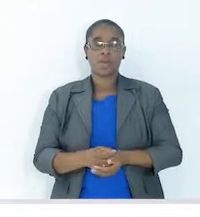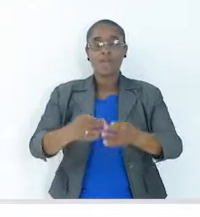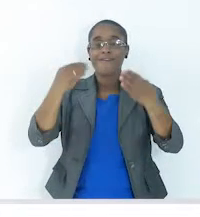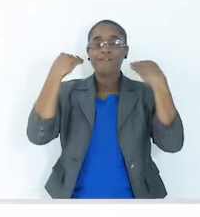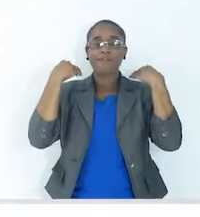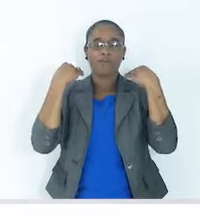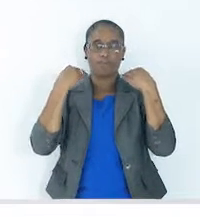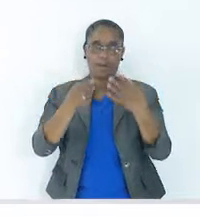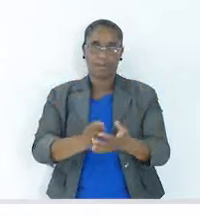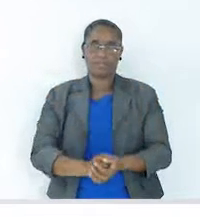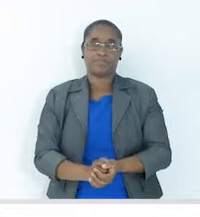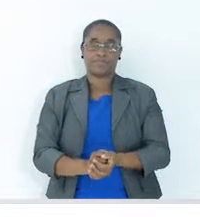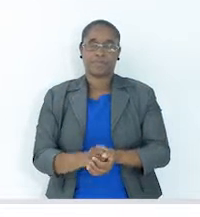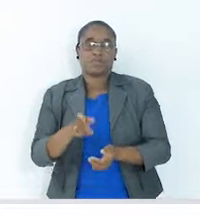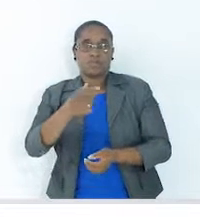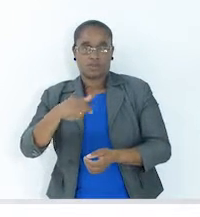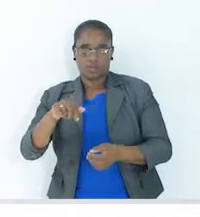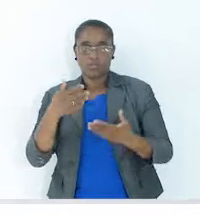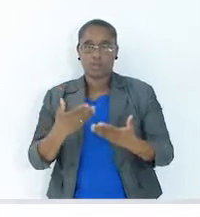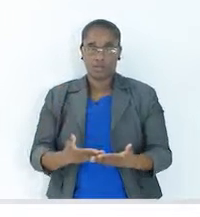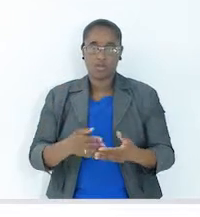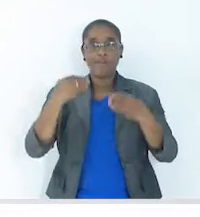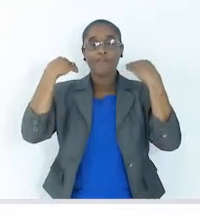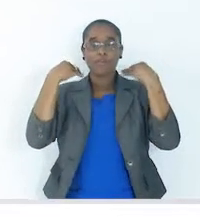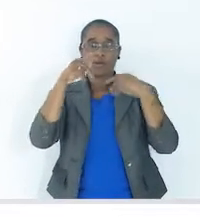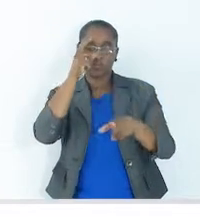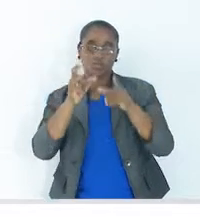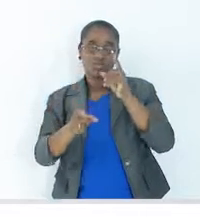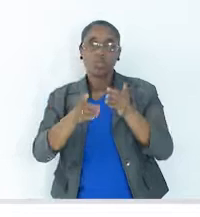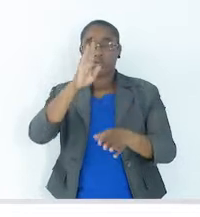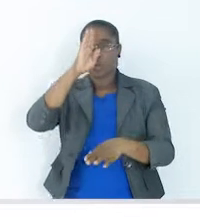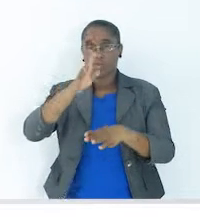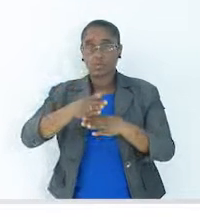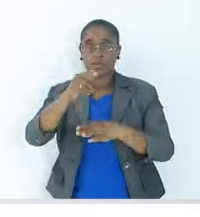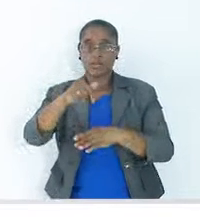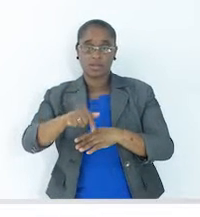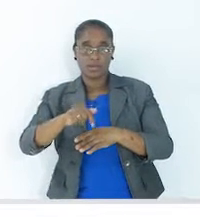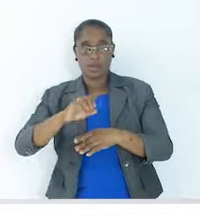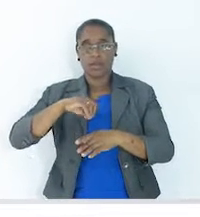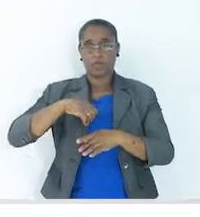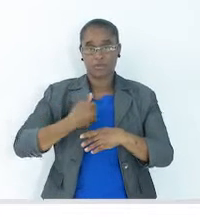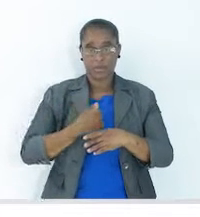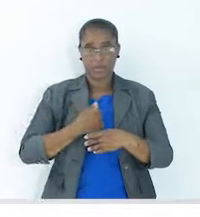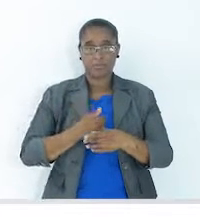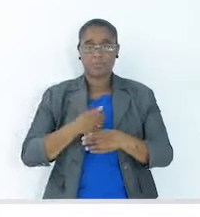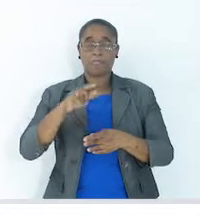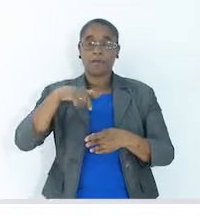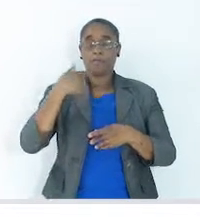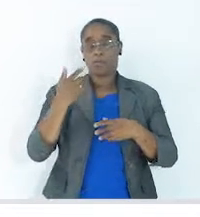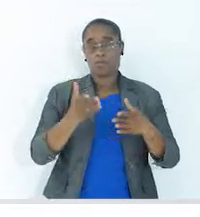informar. É o que nós temos agora, informar as pessoas do que se passa cá em Cabo Verde e, por outro